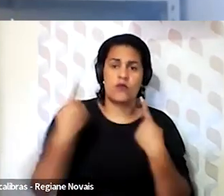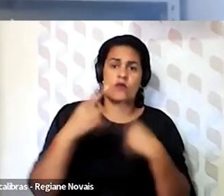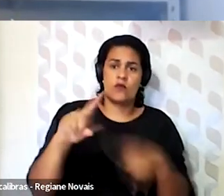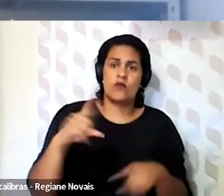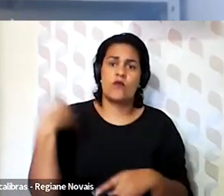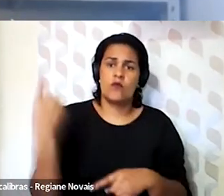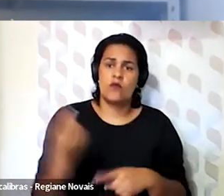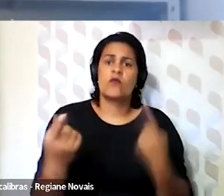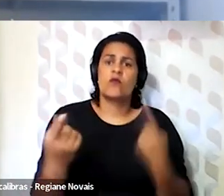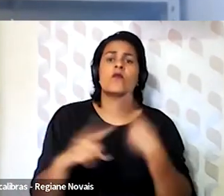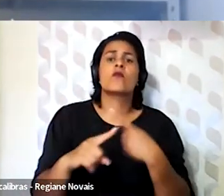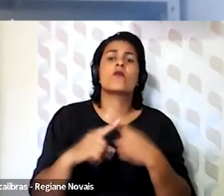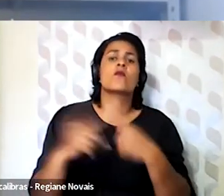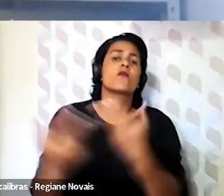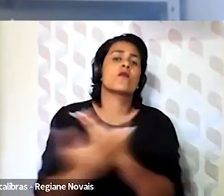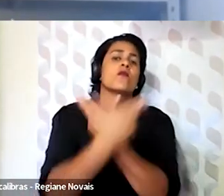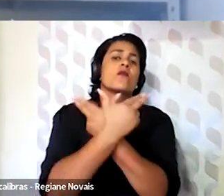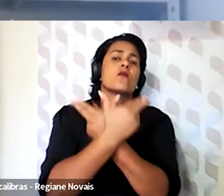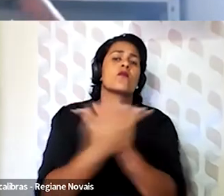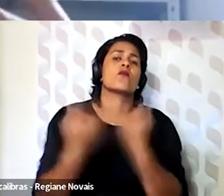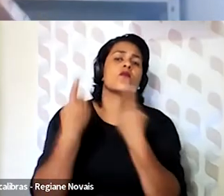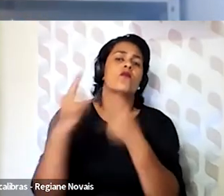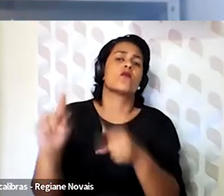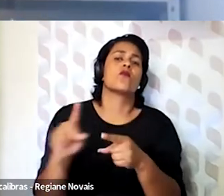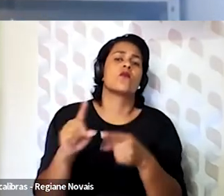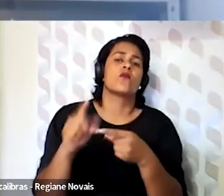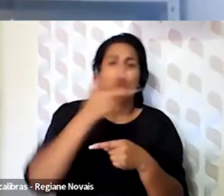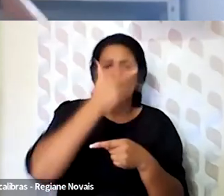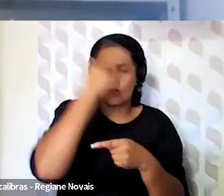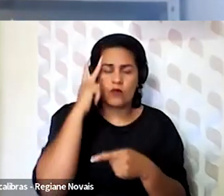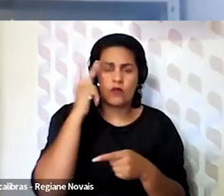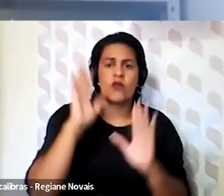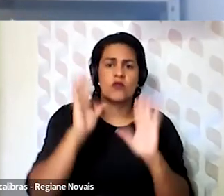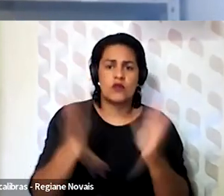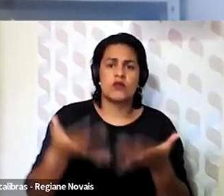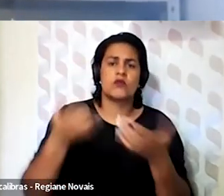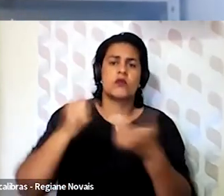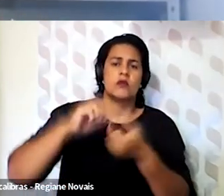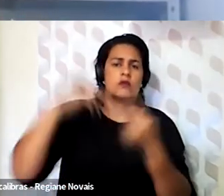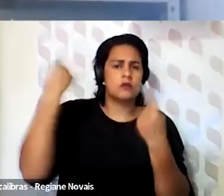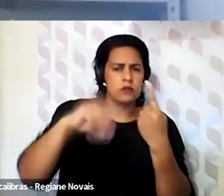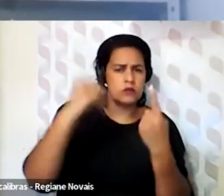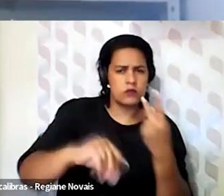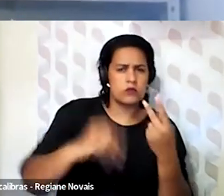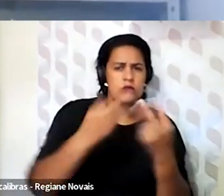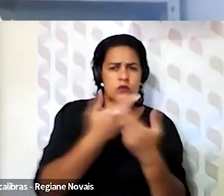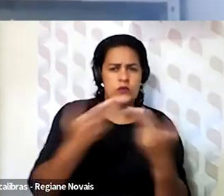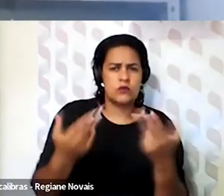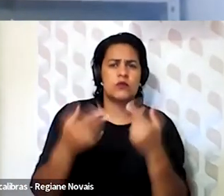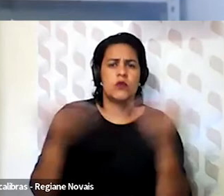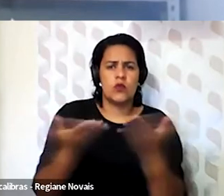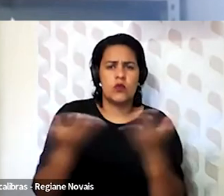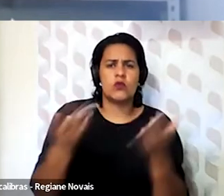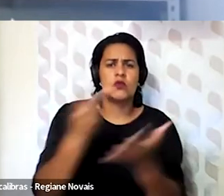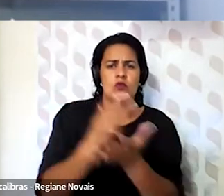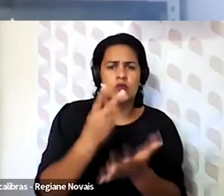país se voltam contra o seu próprio povo? Foram capazes de torturar, de criar esquadrões da morte, que seguem hoje matando pretos e